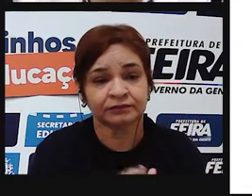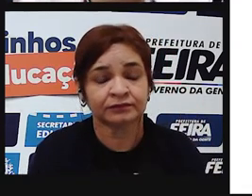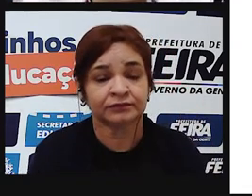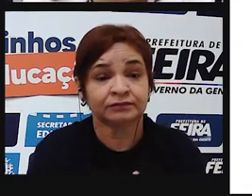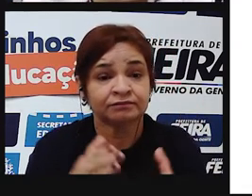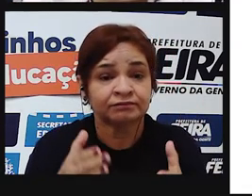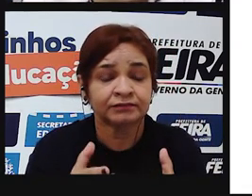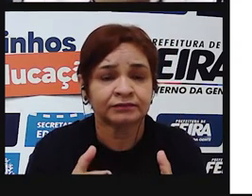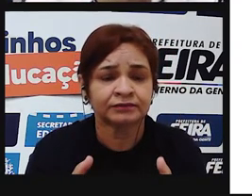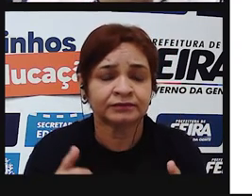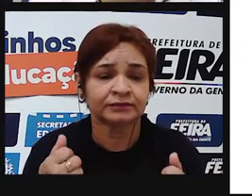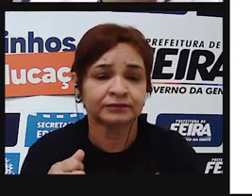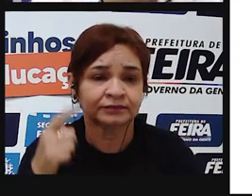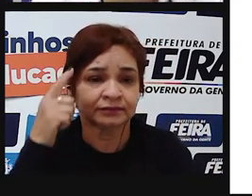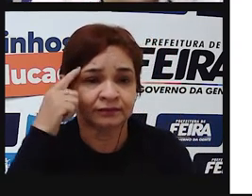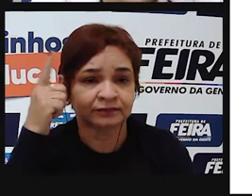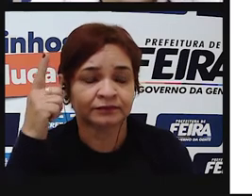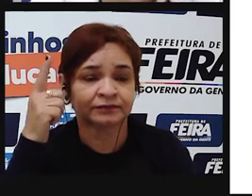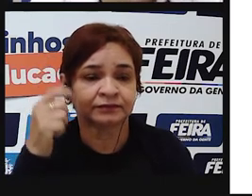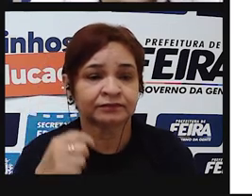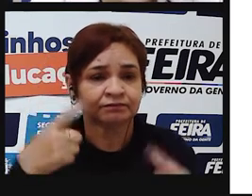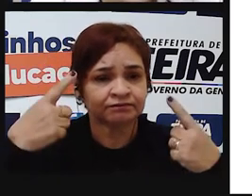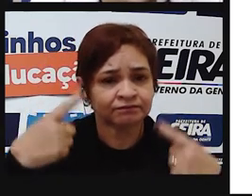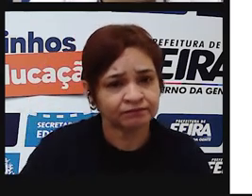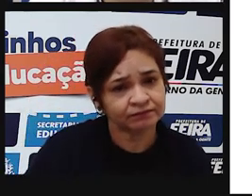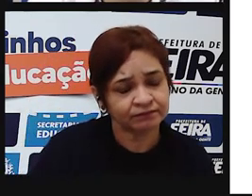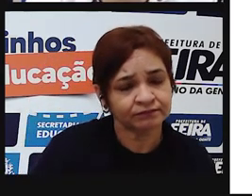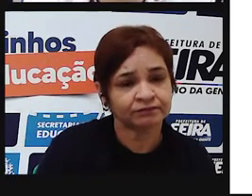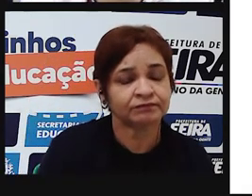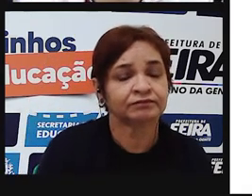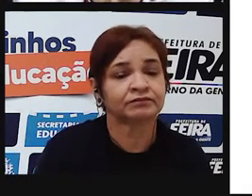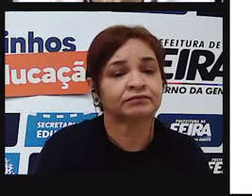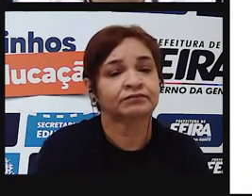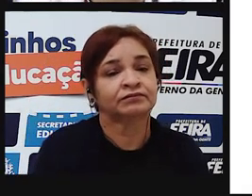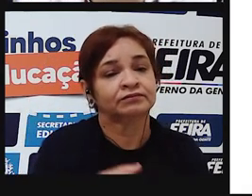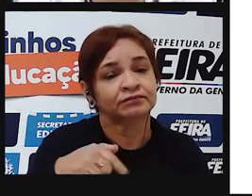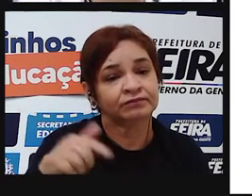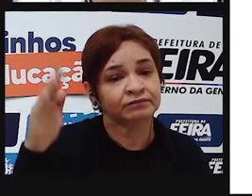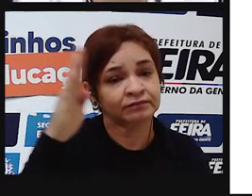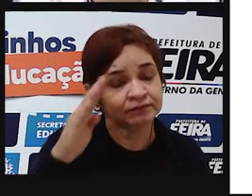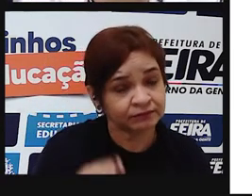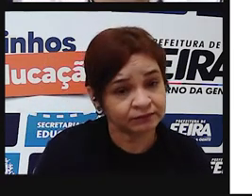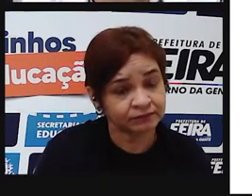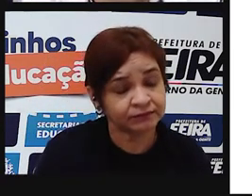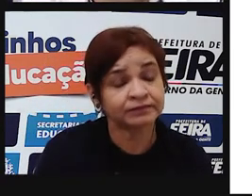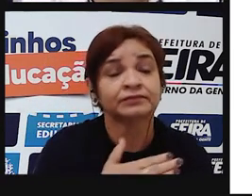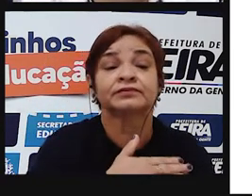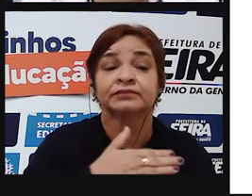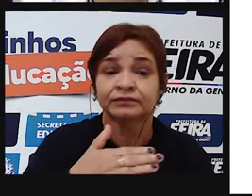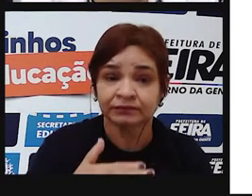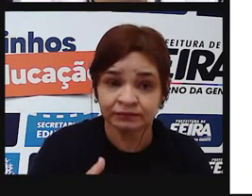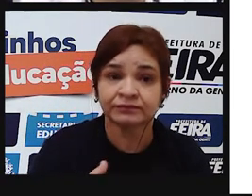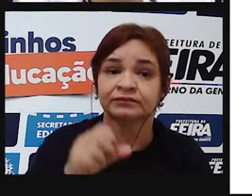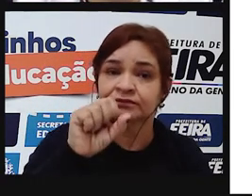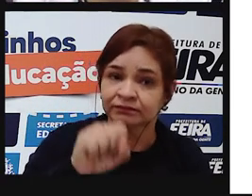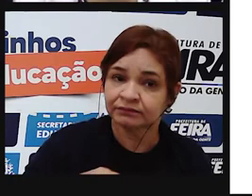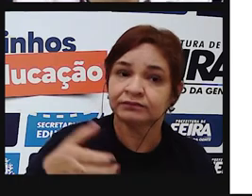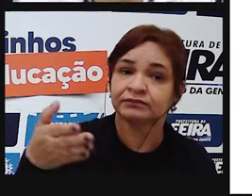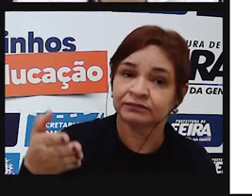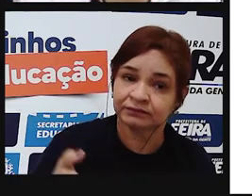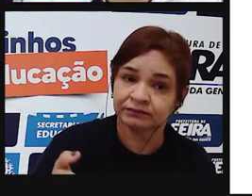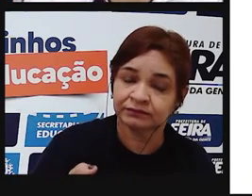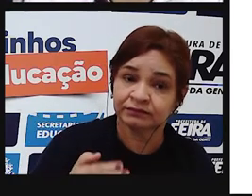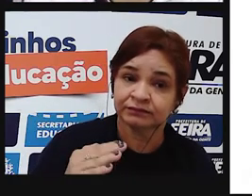um desafio no início do século XX aqui no Brasil e é um desafio ainda nos dias de hoje.